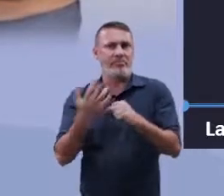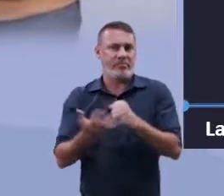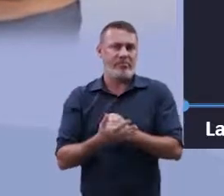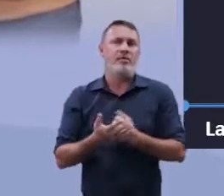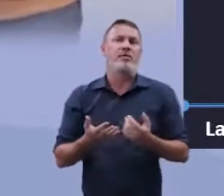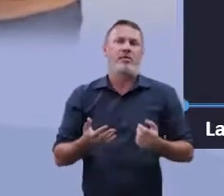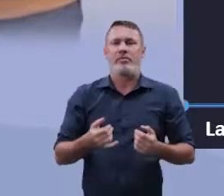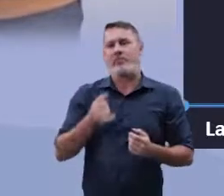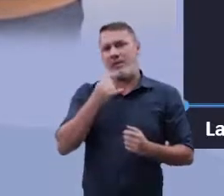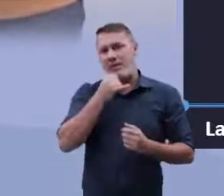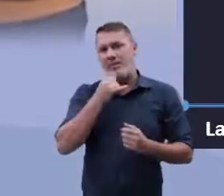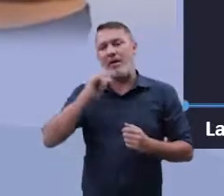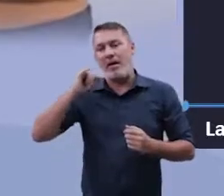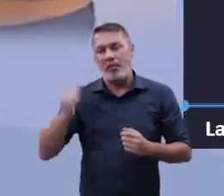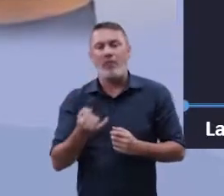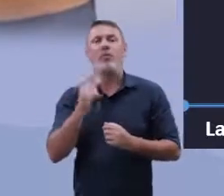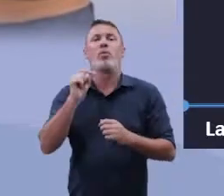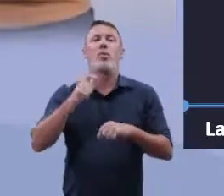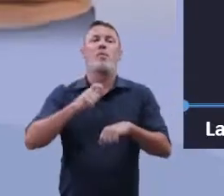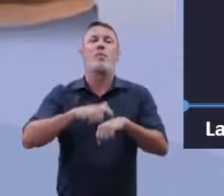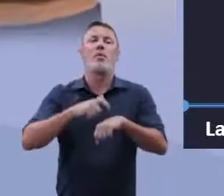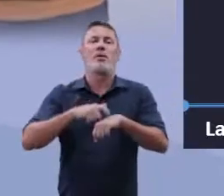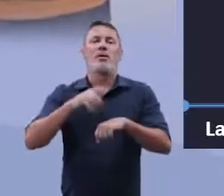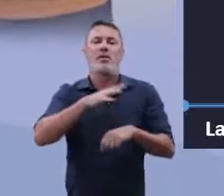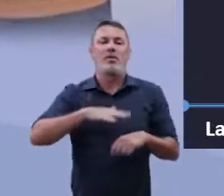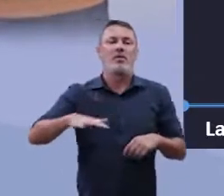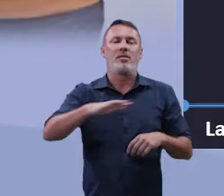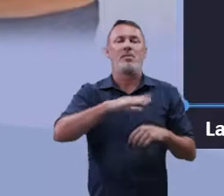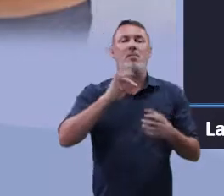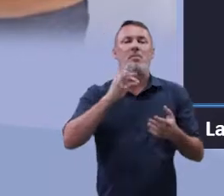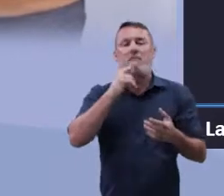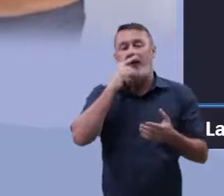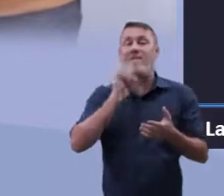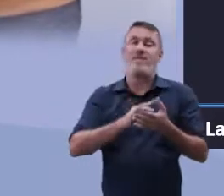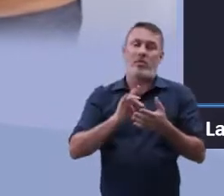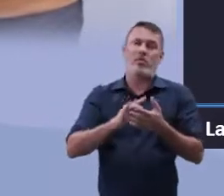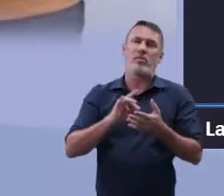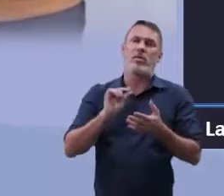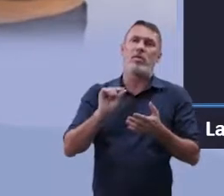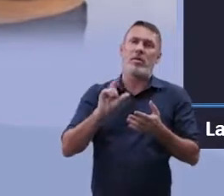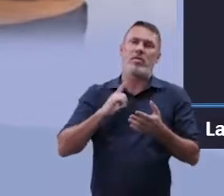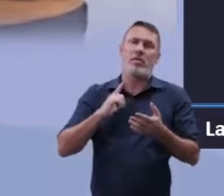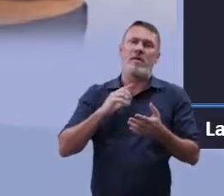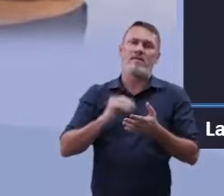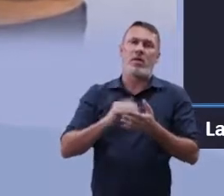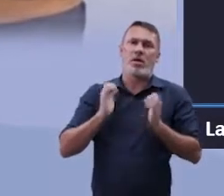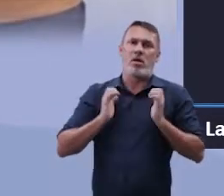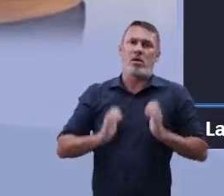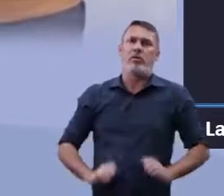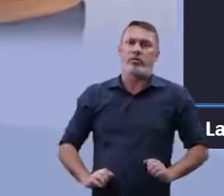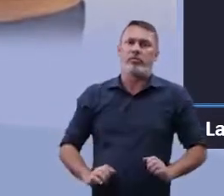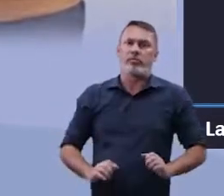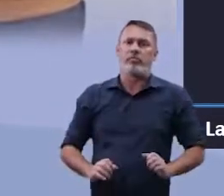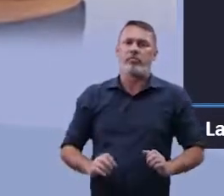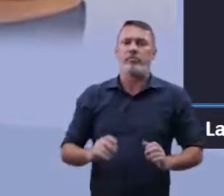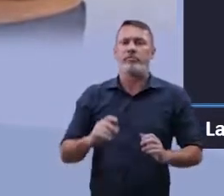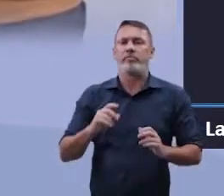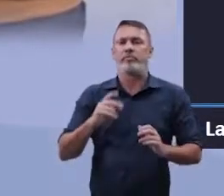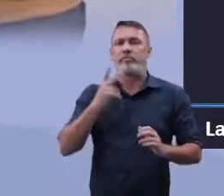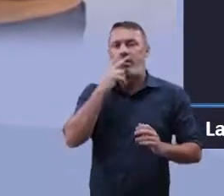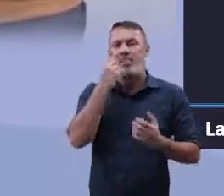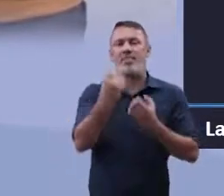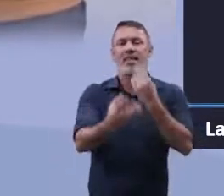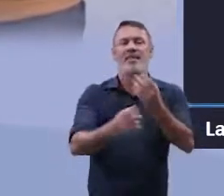vida? Infelizmente, eles aproveitam do momento, essa galera com falta de ética, aproveita desse momento para